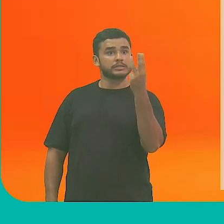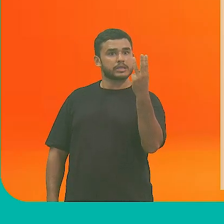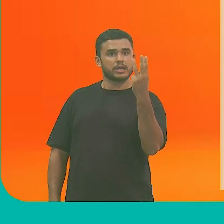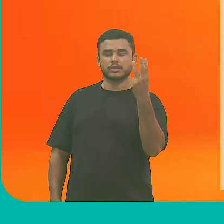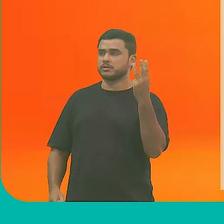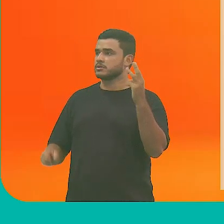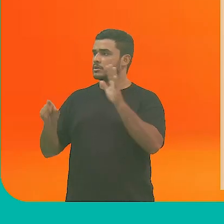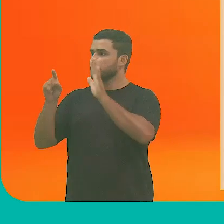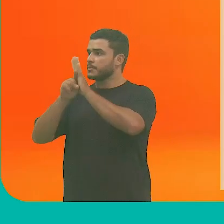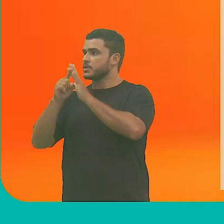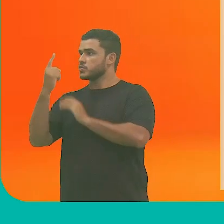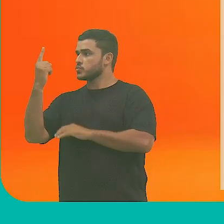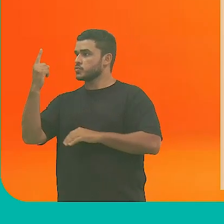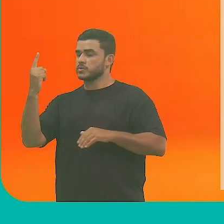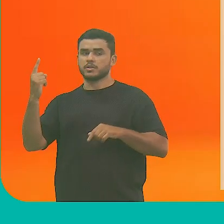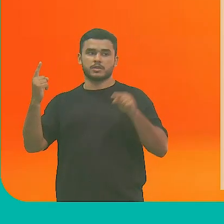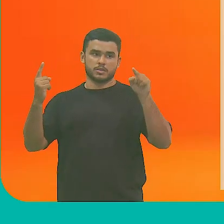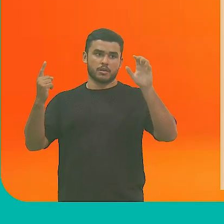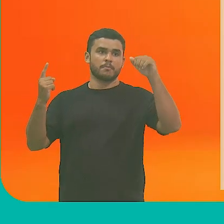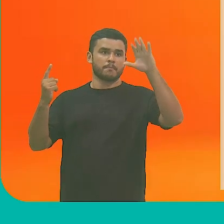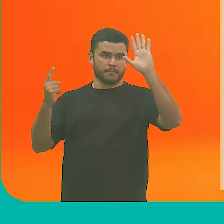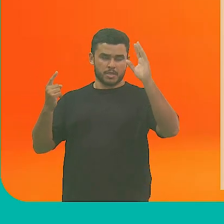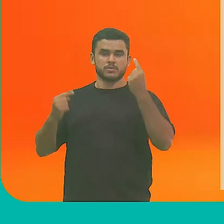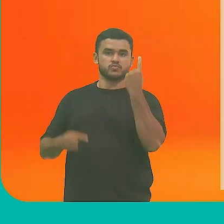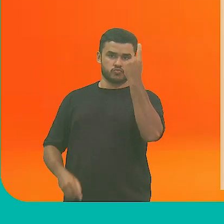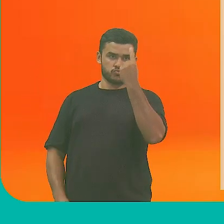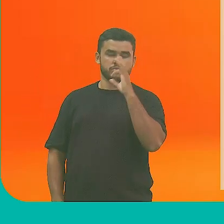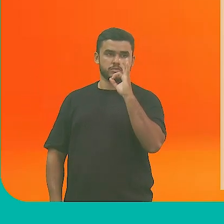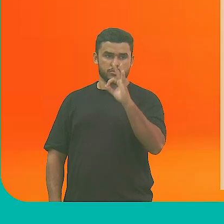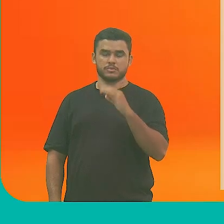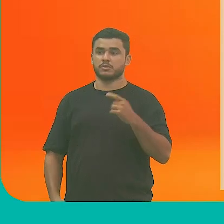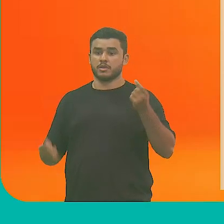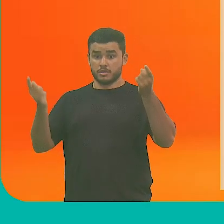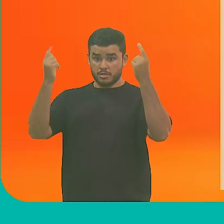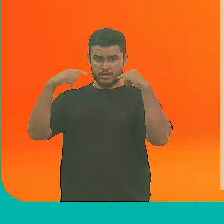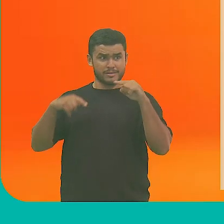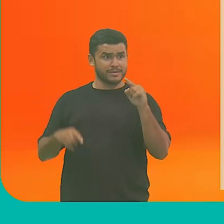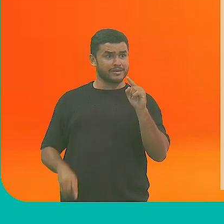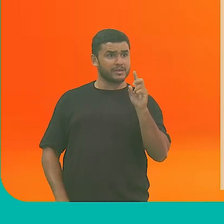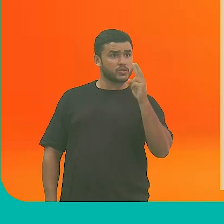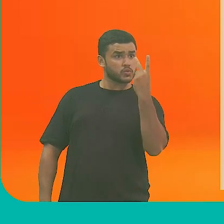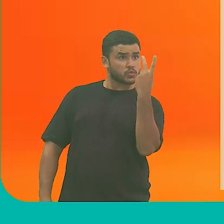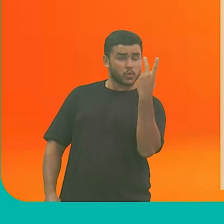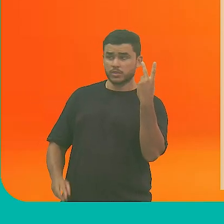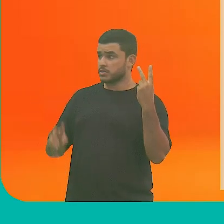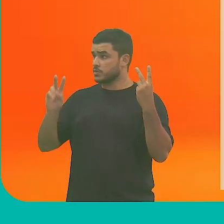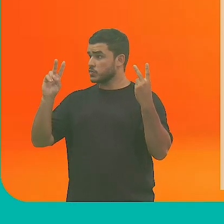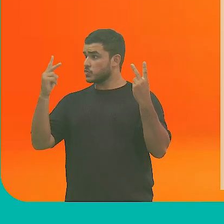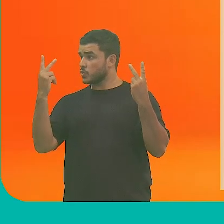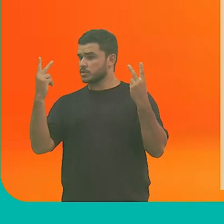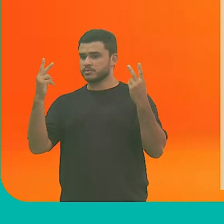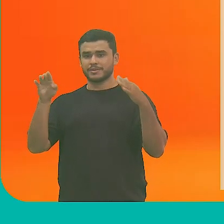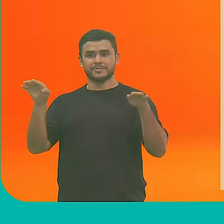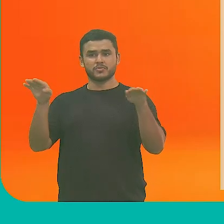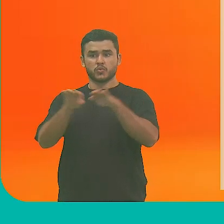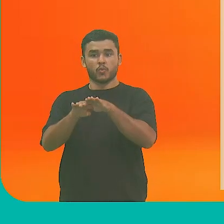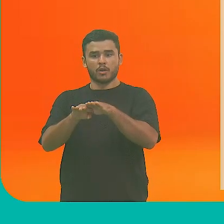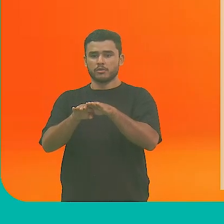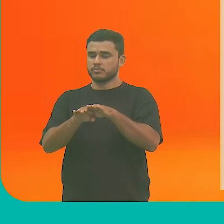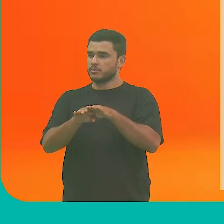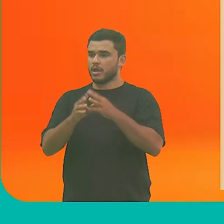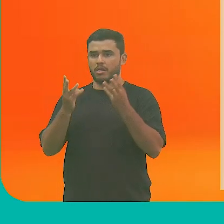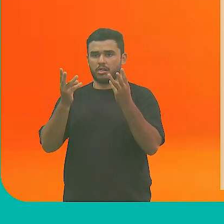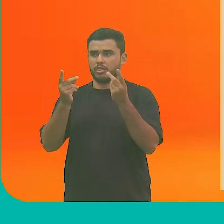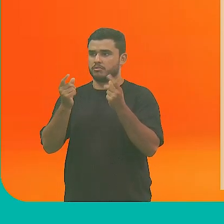ó. Esse tipo de análise eu tenho que fazer hora a hora. Não tem como a